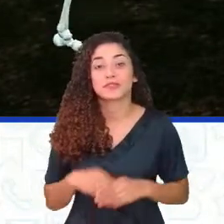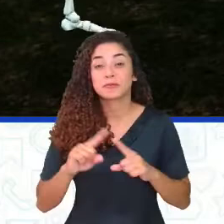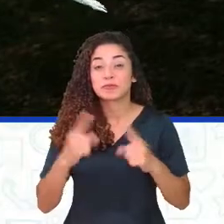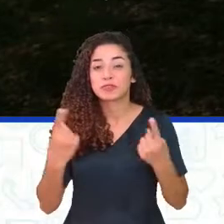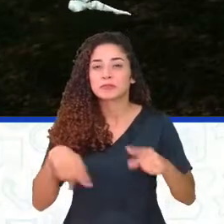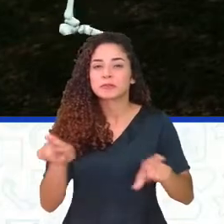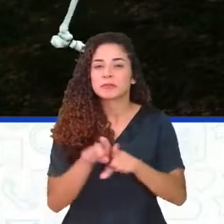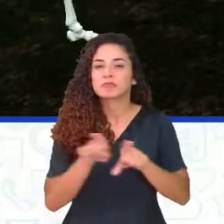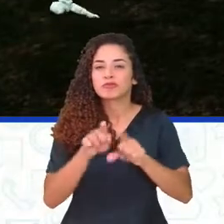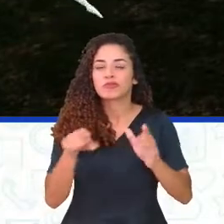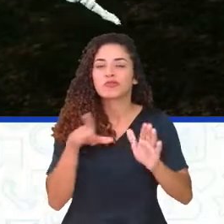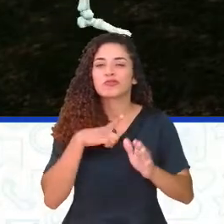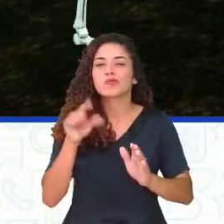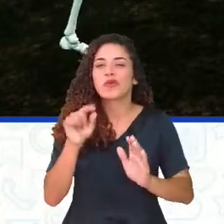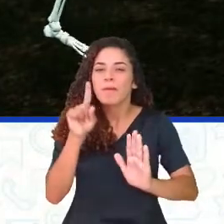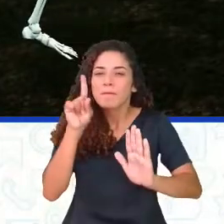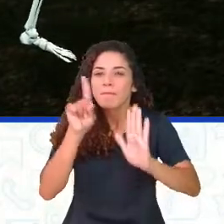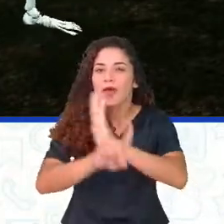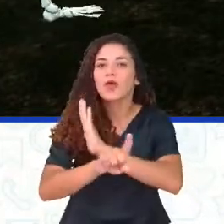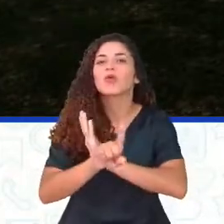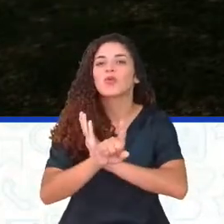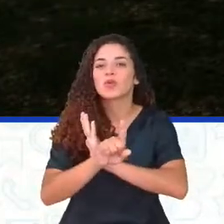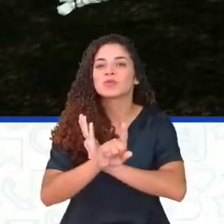tenho uma perguntinha a respeito dessa animação.